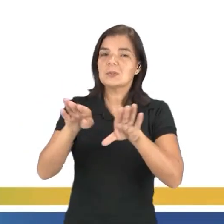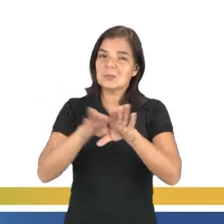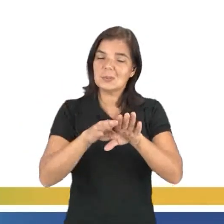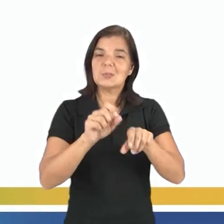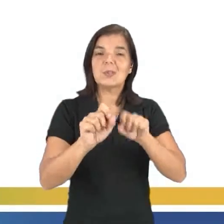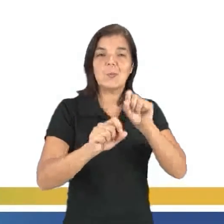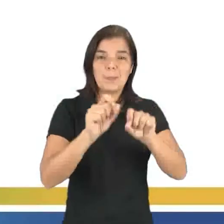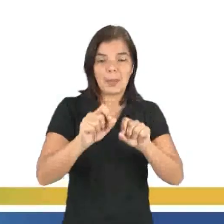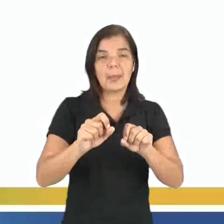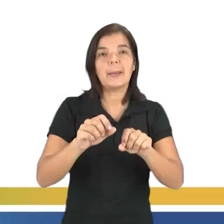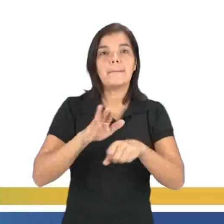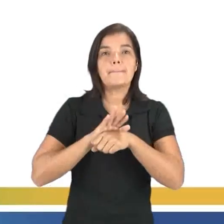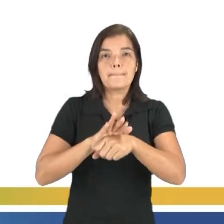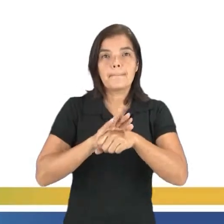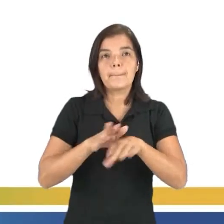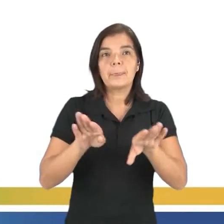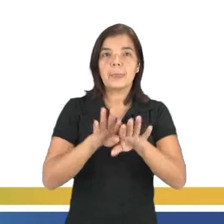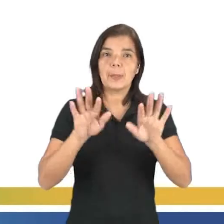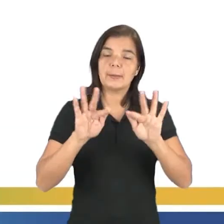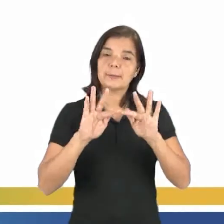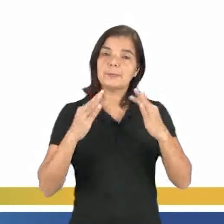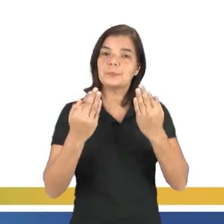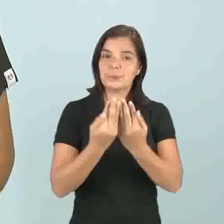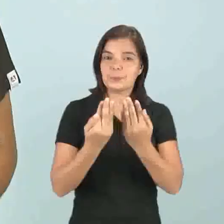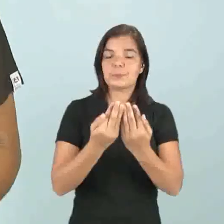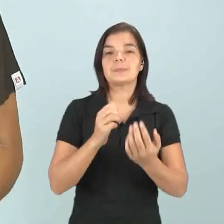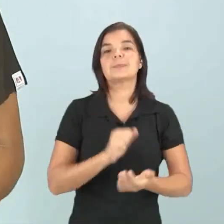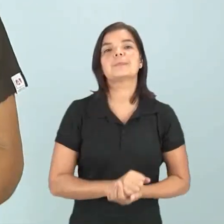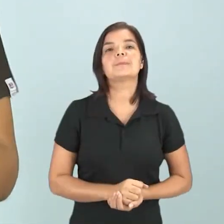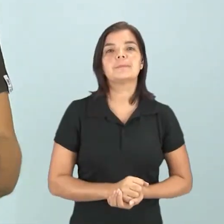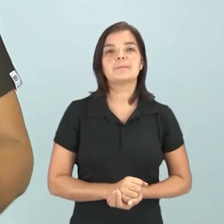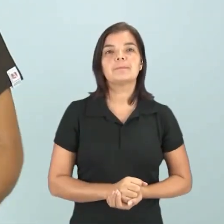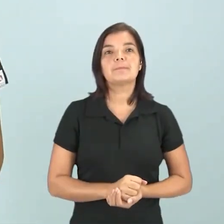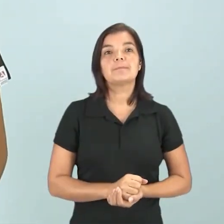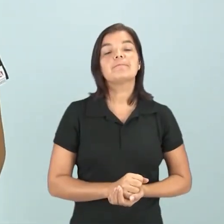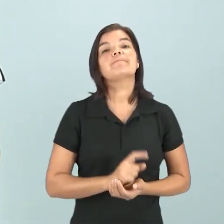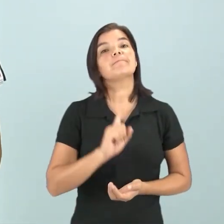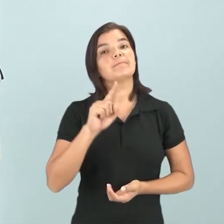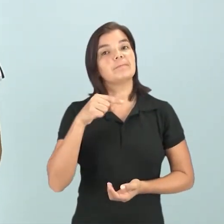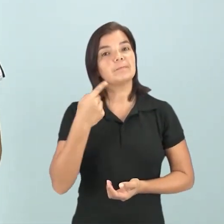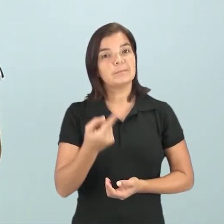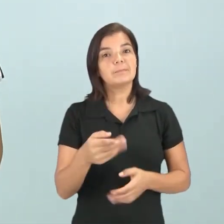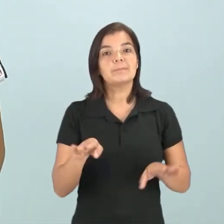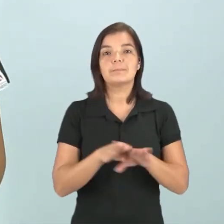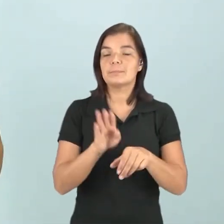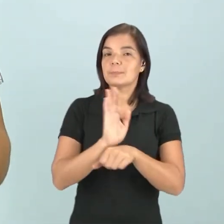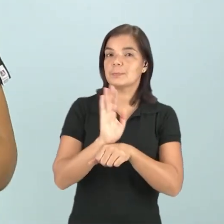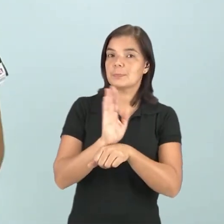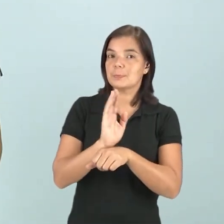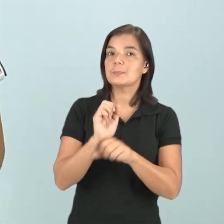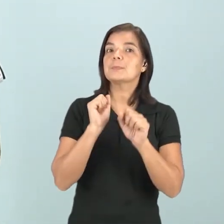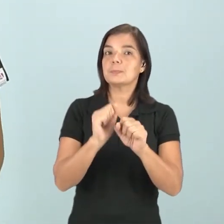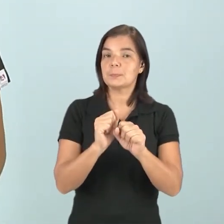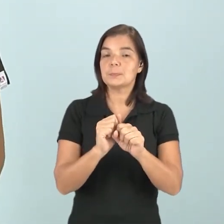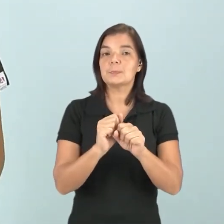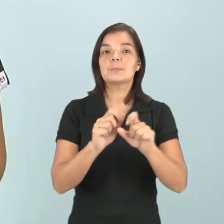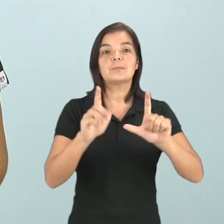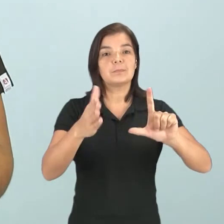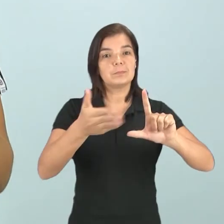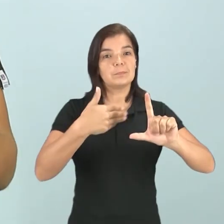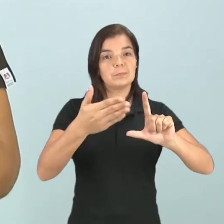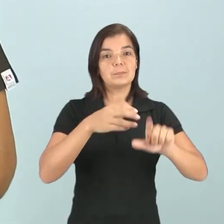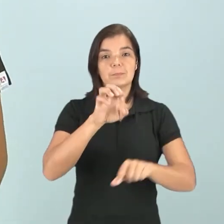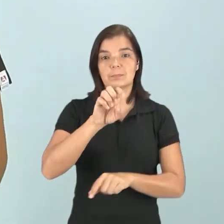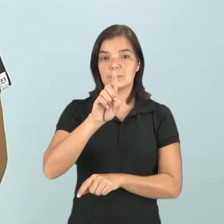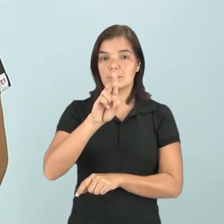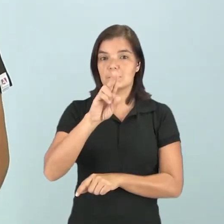parte sustentável dessa região com os agricultores familiares. Além desse filme, você também pode acessar a